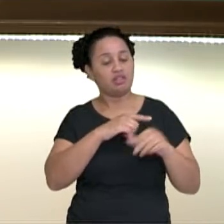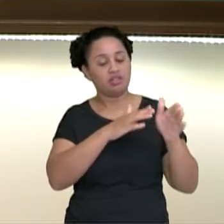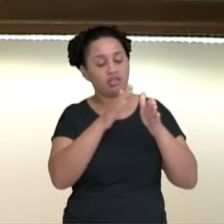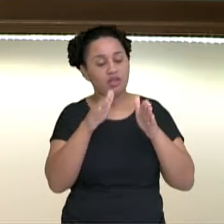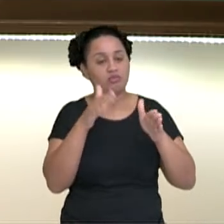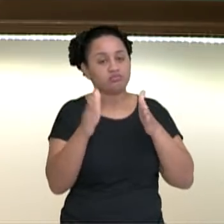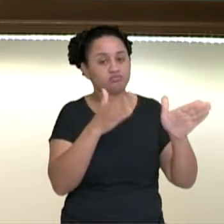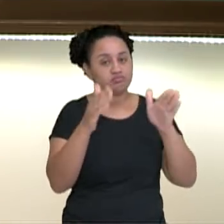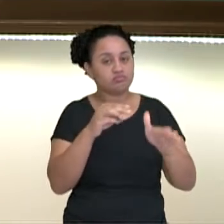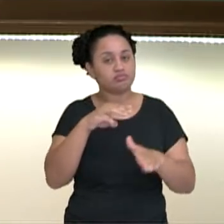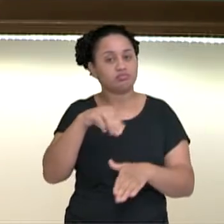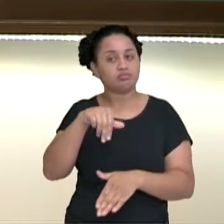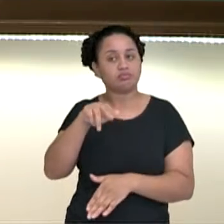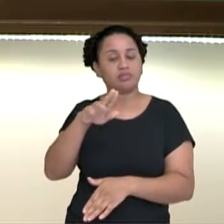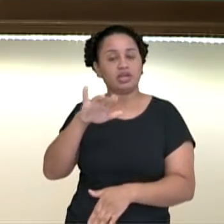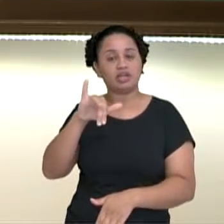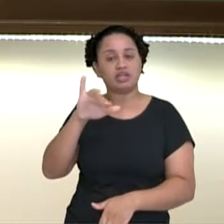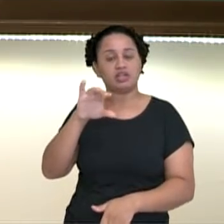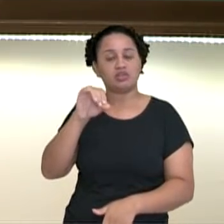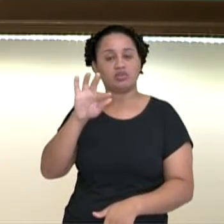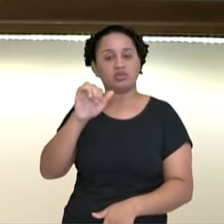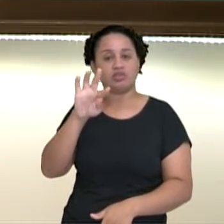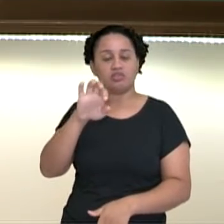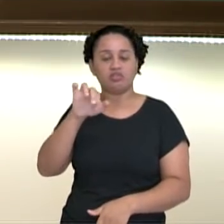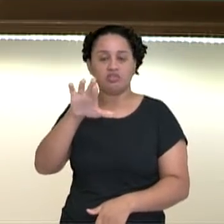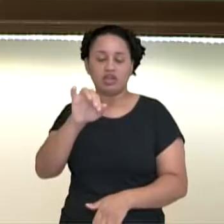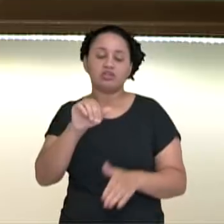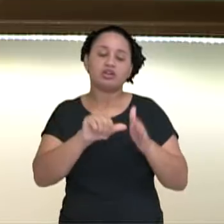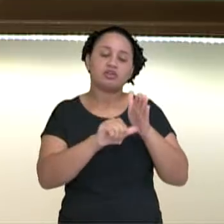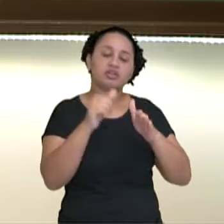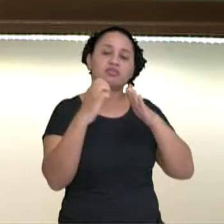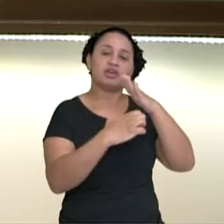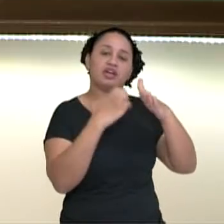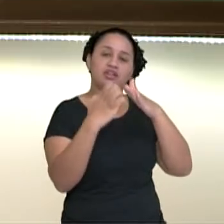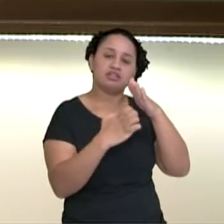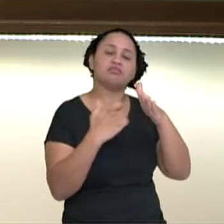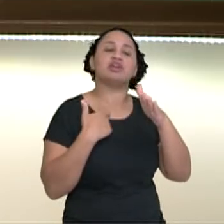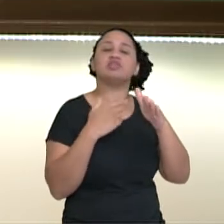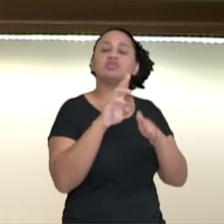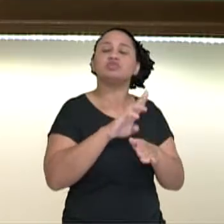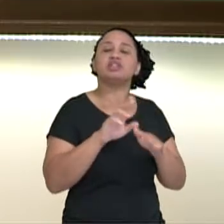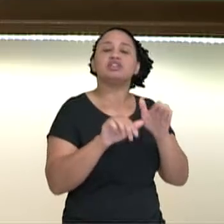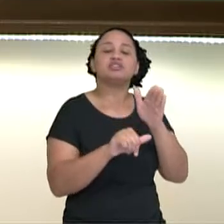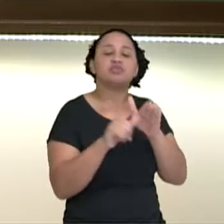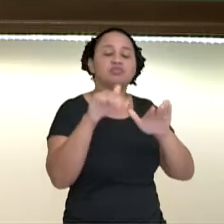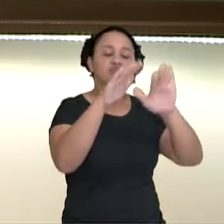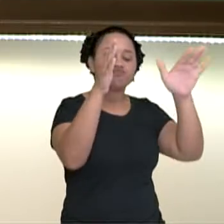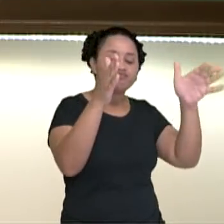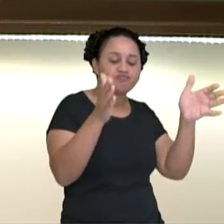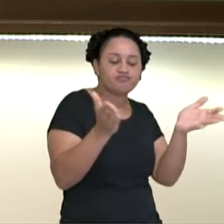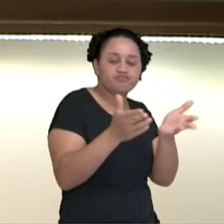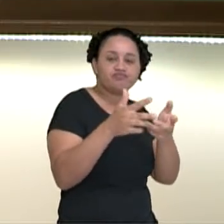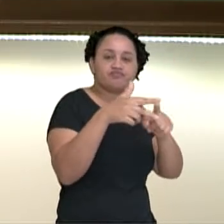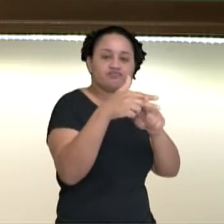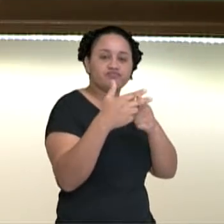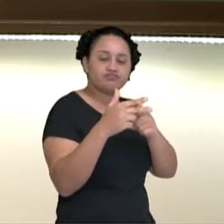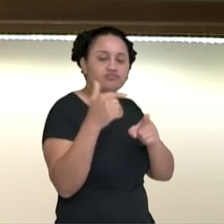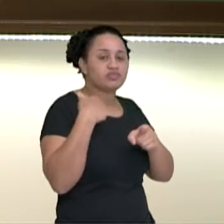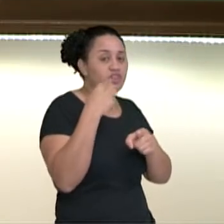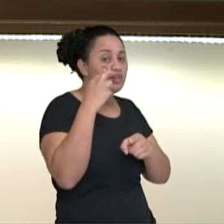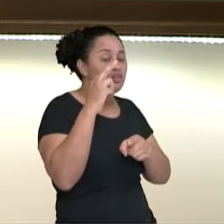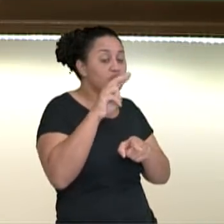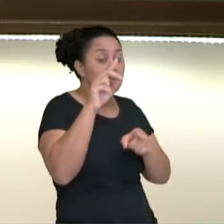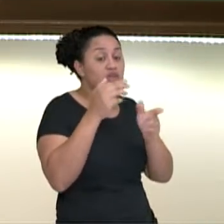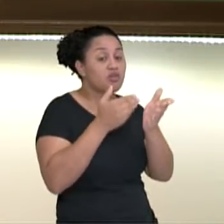ser realizado nas primeiras fábricas, utilizando as primeiras máquinas. Nós vamos ver que é nesse momento que